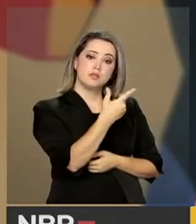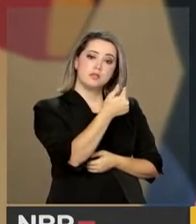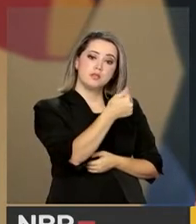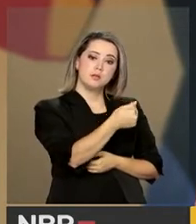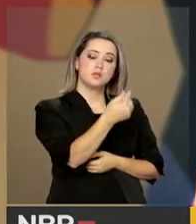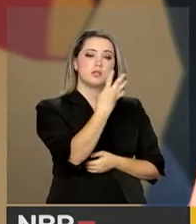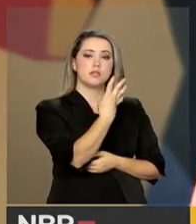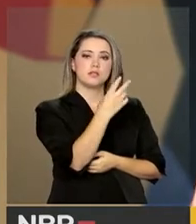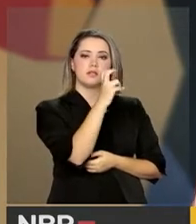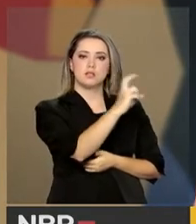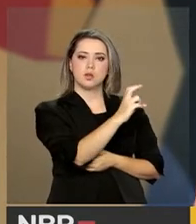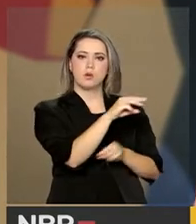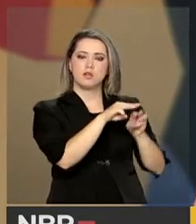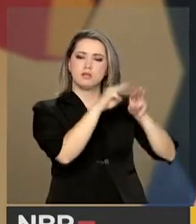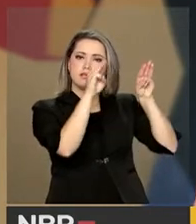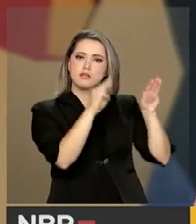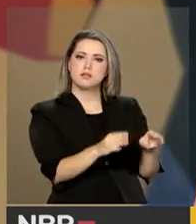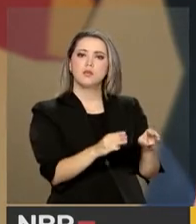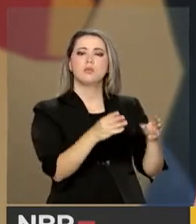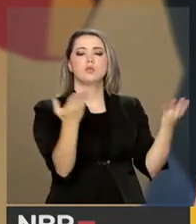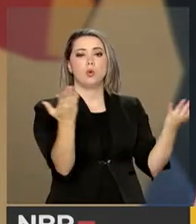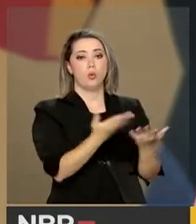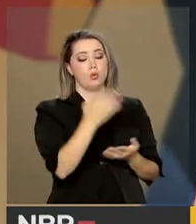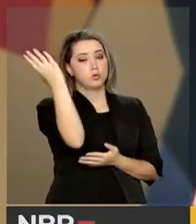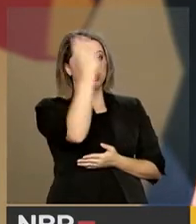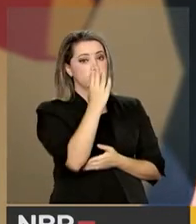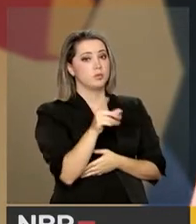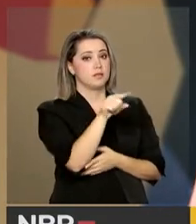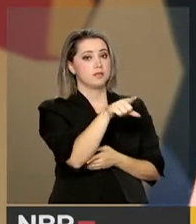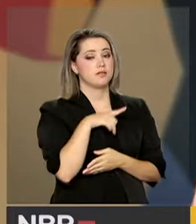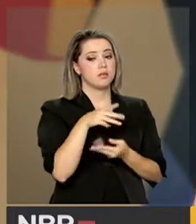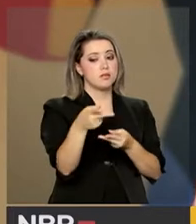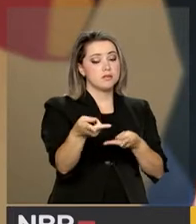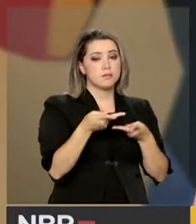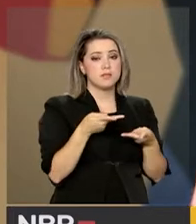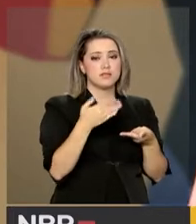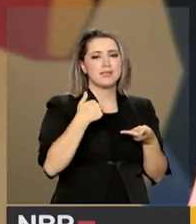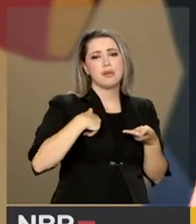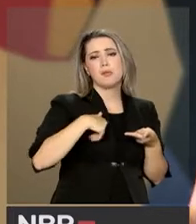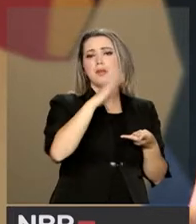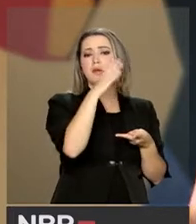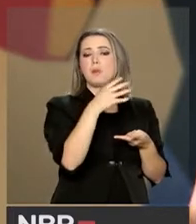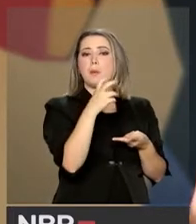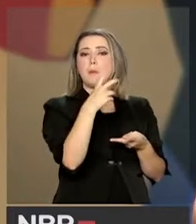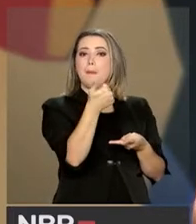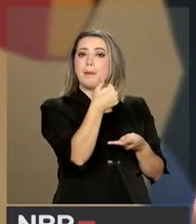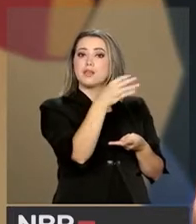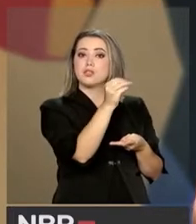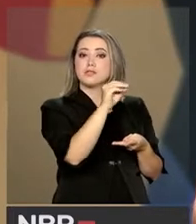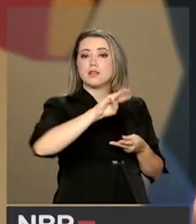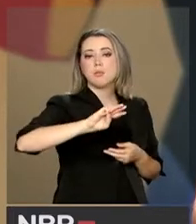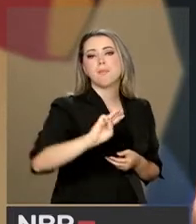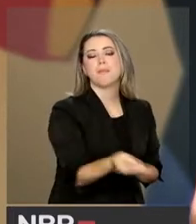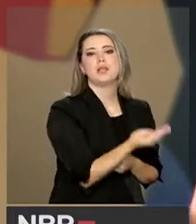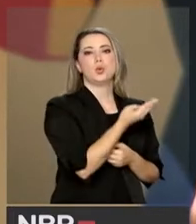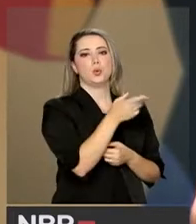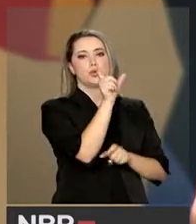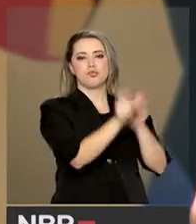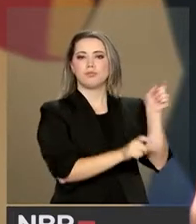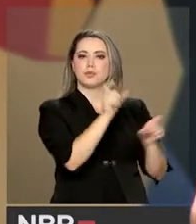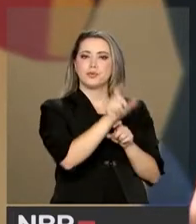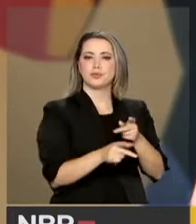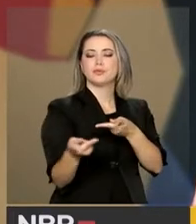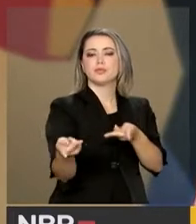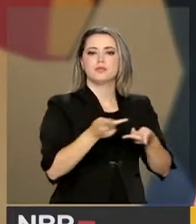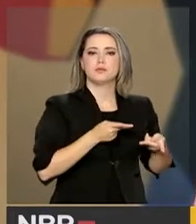3.745 museus hoje em dia mapeados no Brasil. Esses museus recebem anualmente mais de 100 milhões de visitantes. Essa é uma projeção que